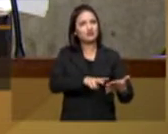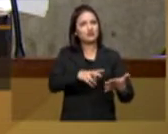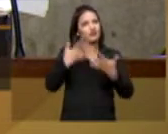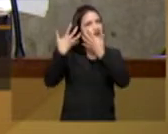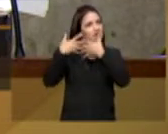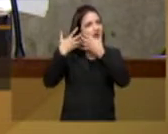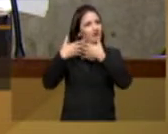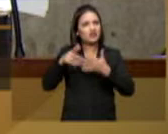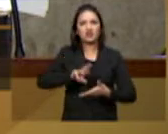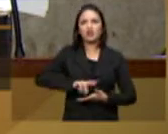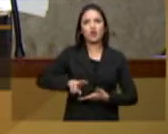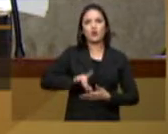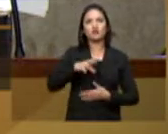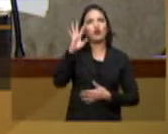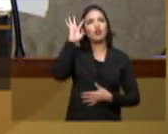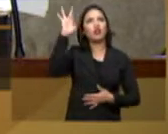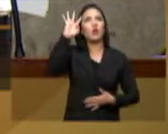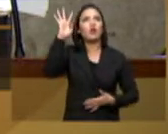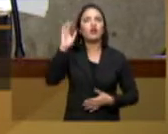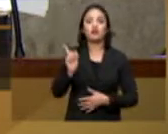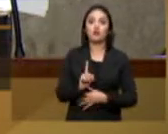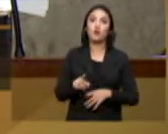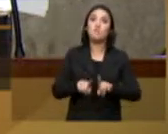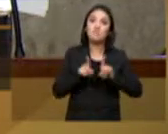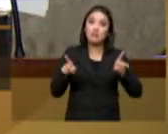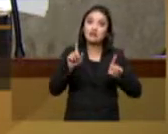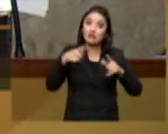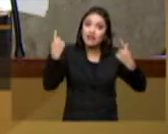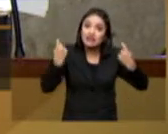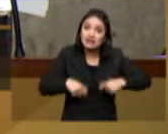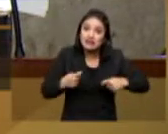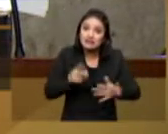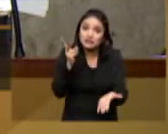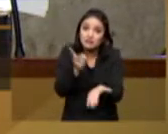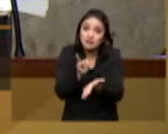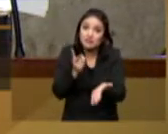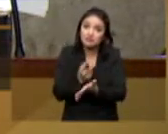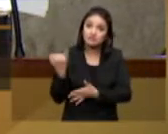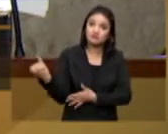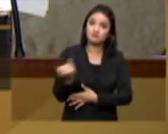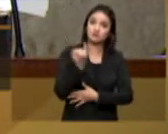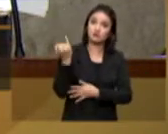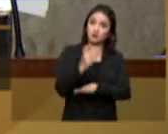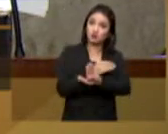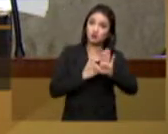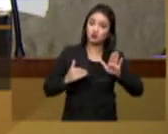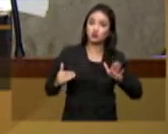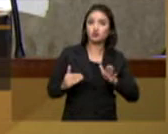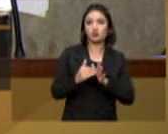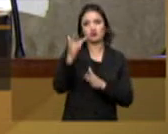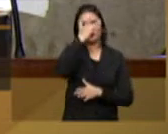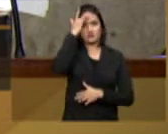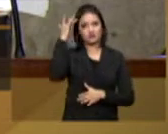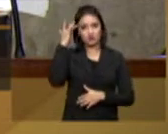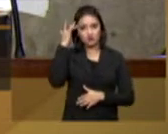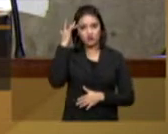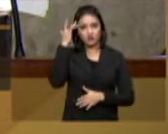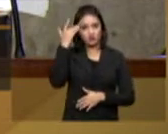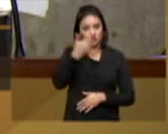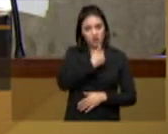teórico, mas necessidade inadiável que a todos se impõe, governantes e